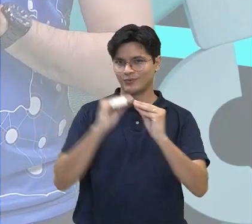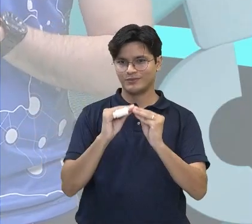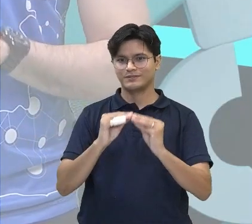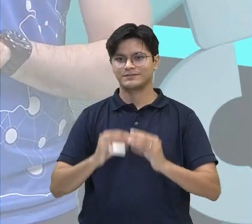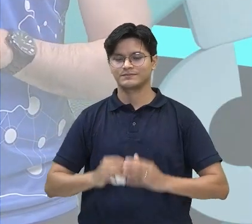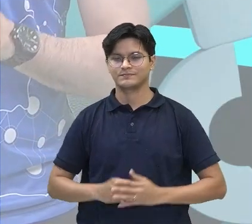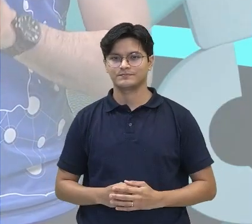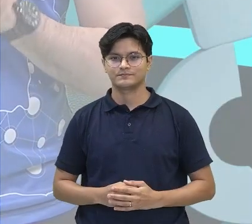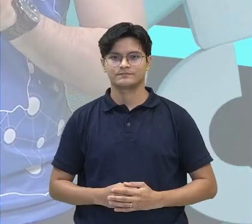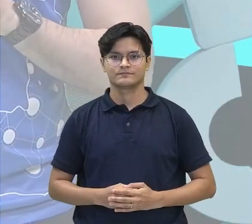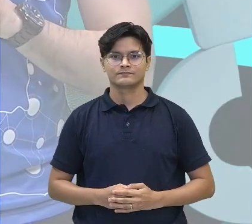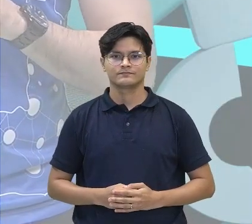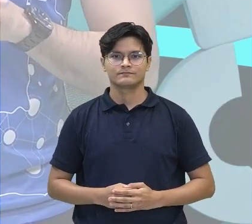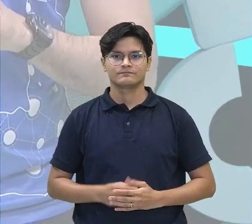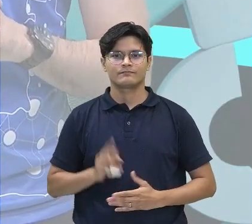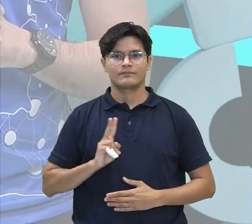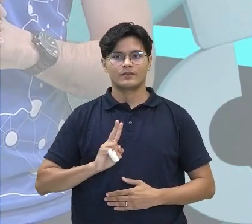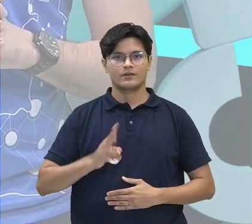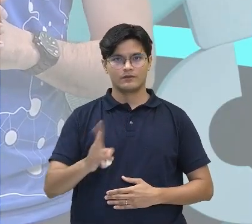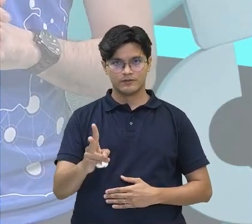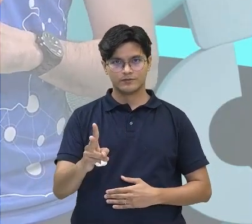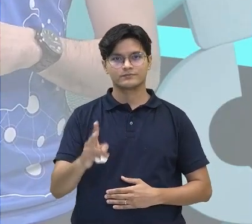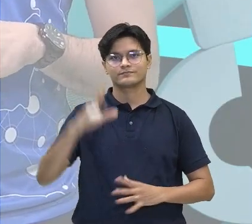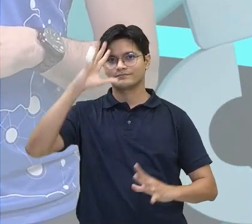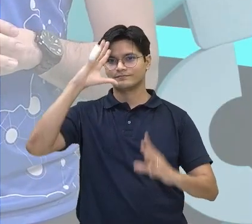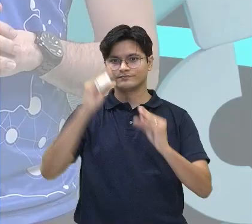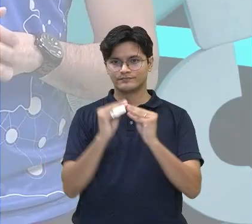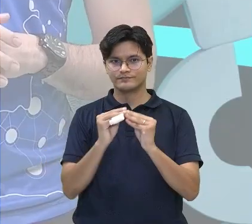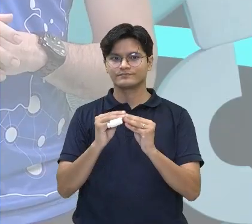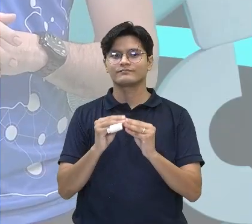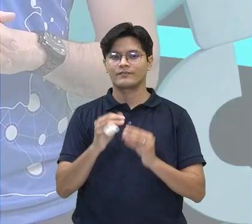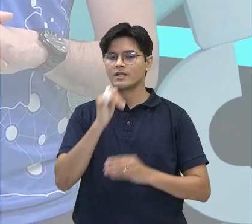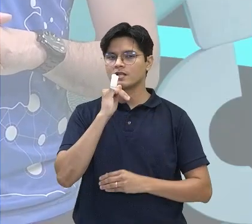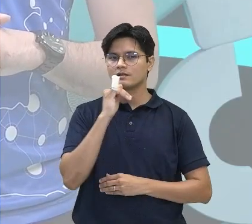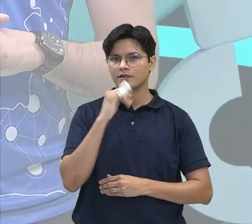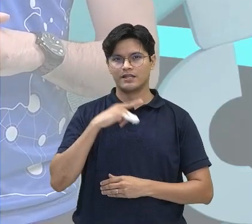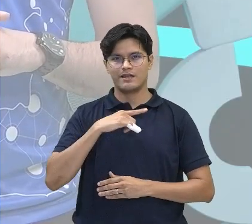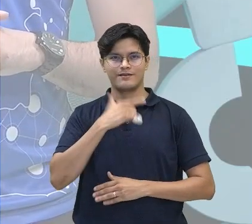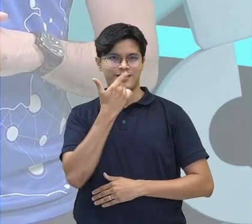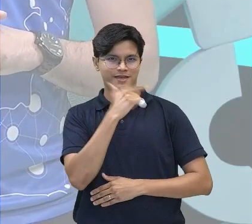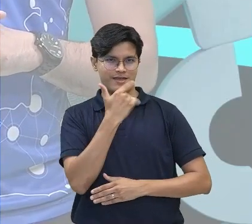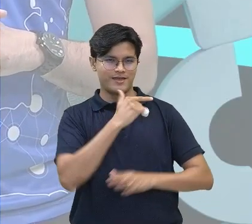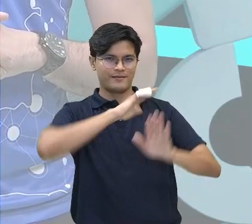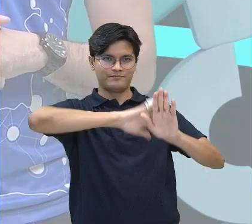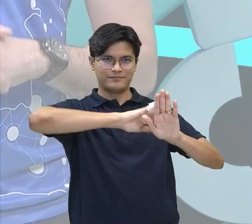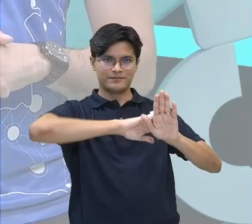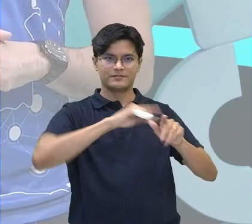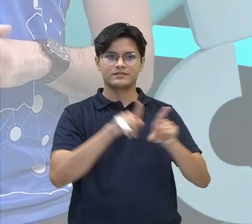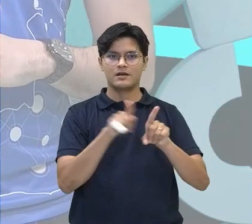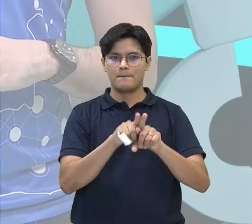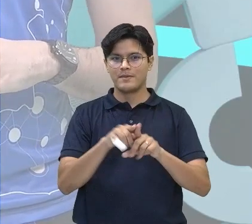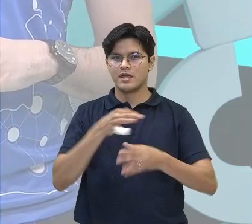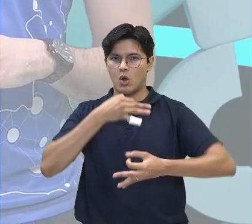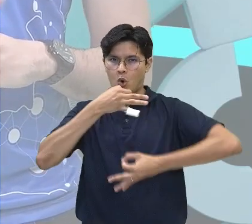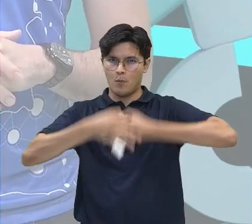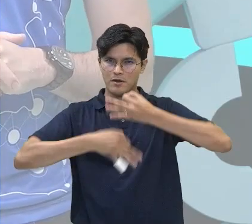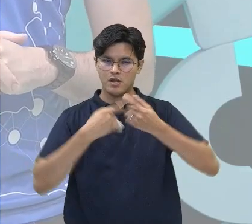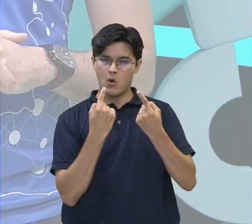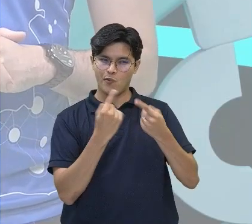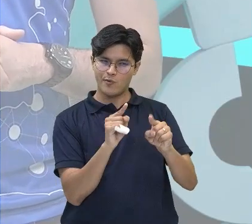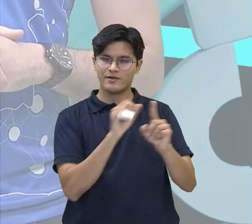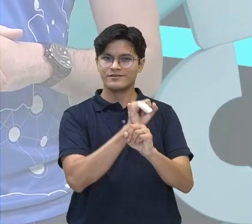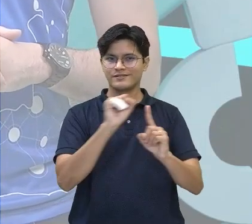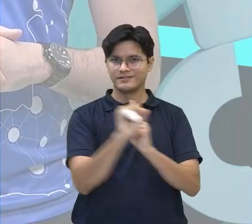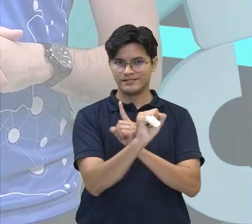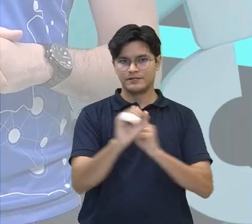essas informações. Continuando nossa interpretação, nós temos a ironia e a crítica social. Então, o tom irônico do